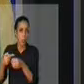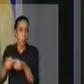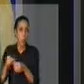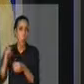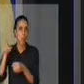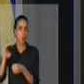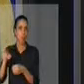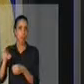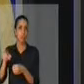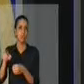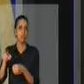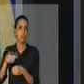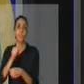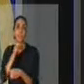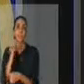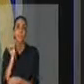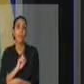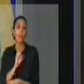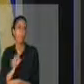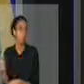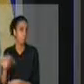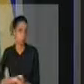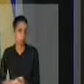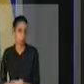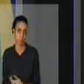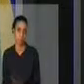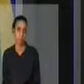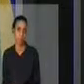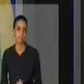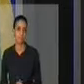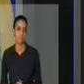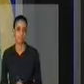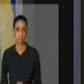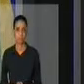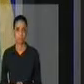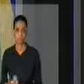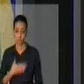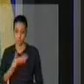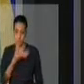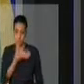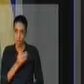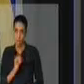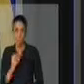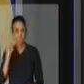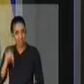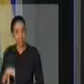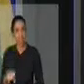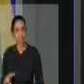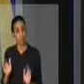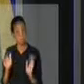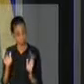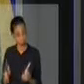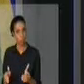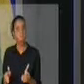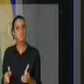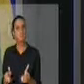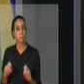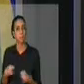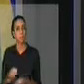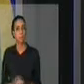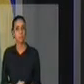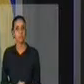estado de dimensões como Minas Gerais. Infelizmente, esse, na minha opinião, é o grande assunto a ser tratado.